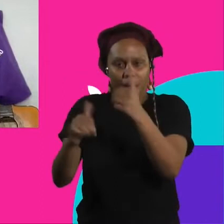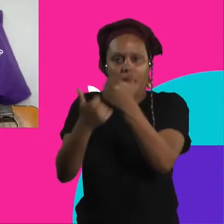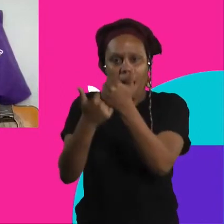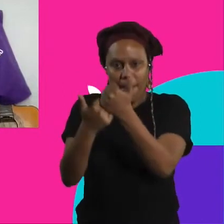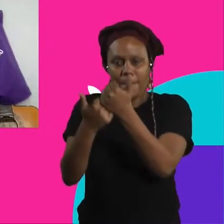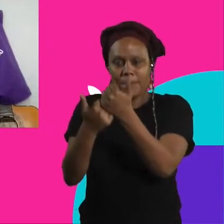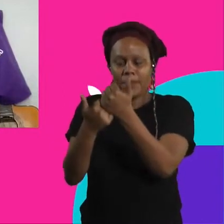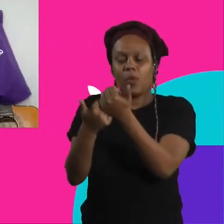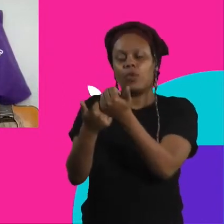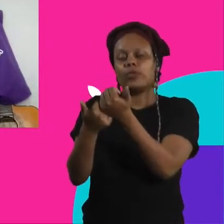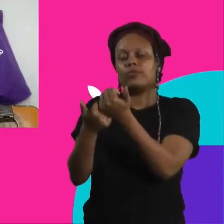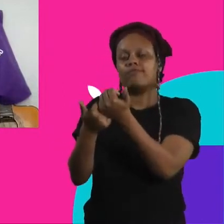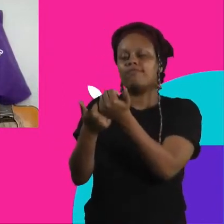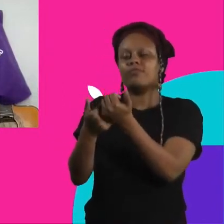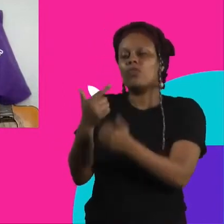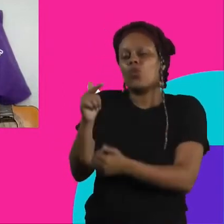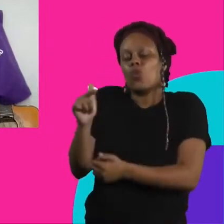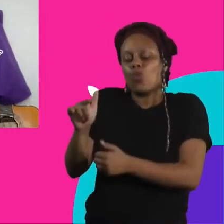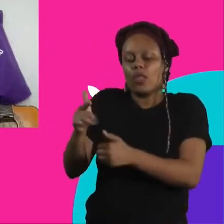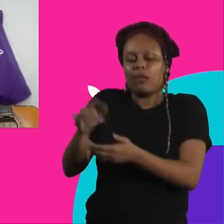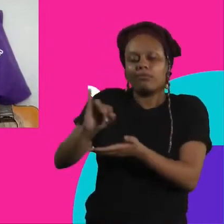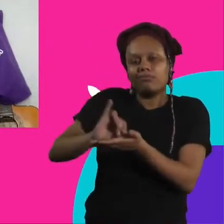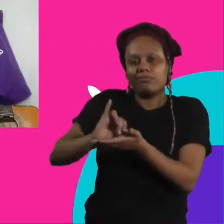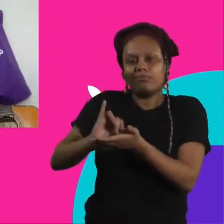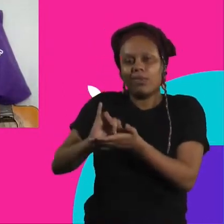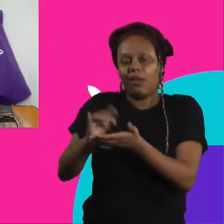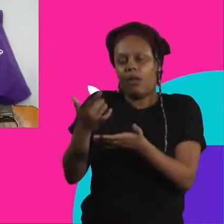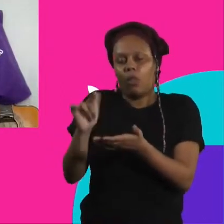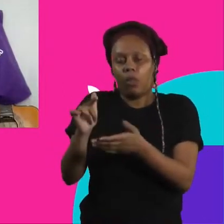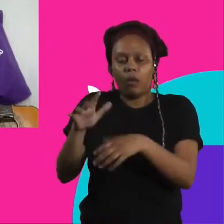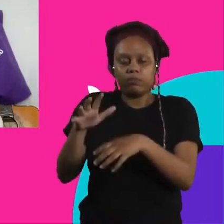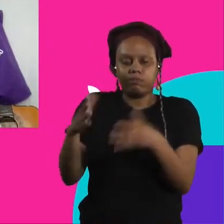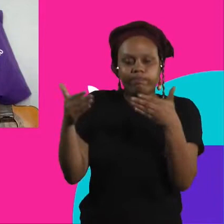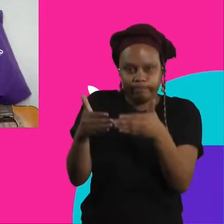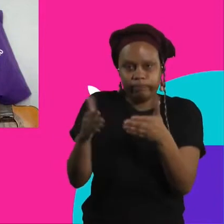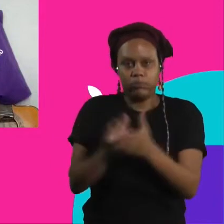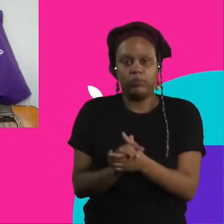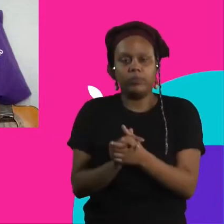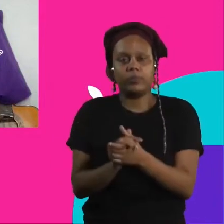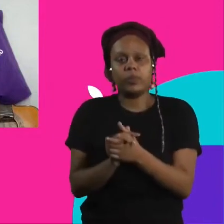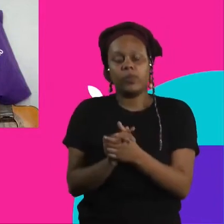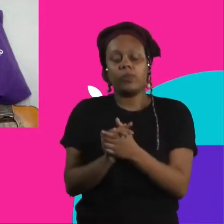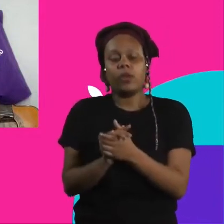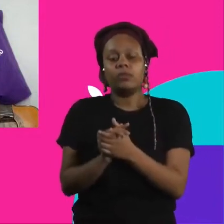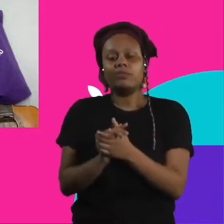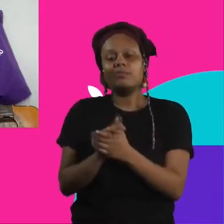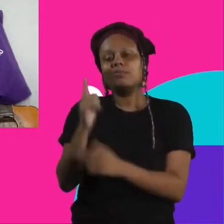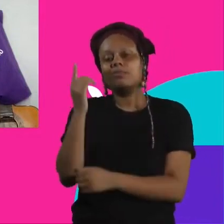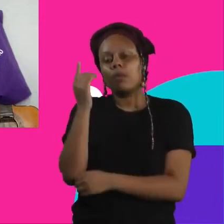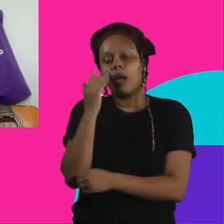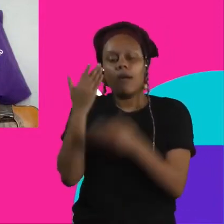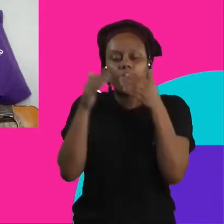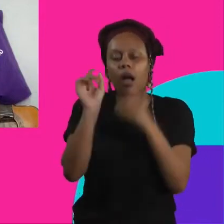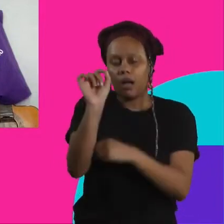descentralizada, ou seja, sem centro e sem concentração, né, do ponto de vista da tecnologia. Mas,